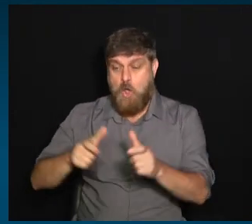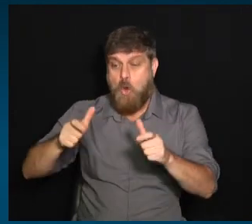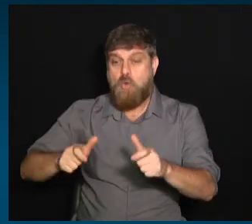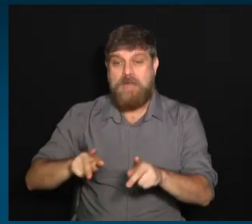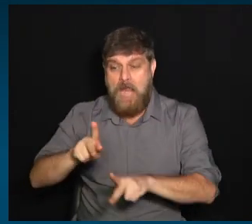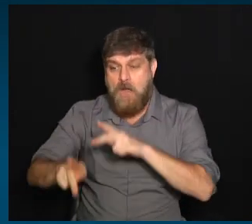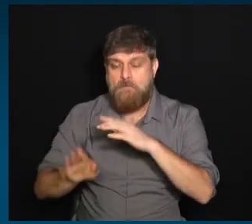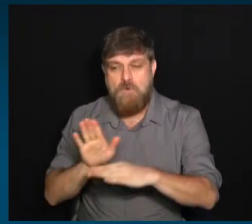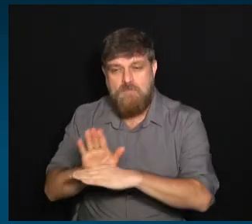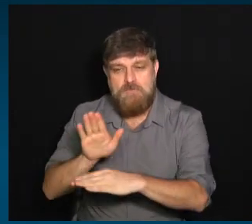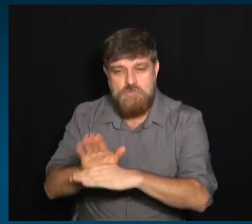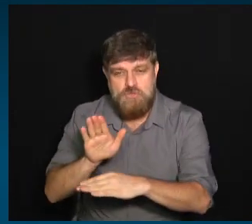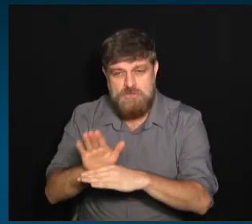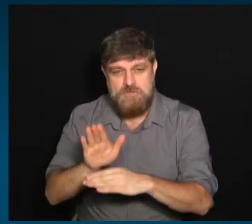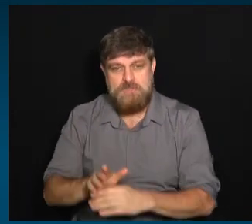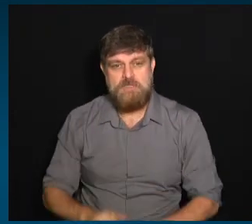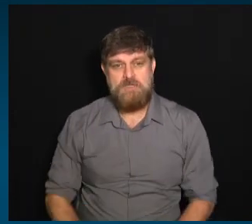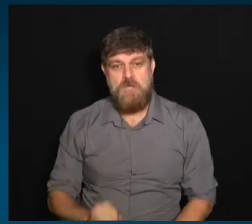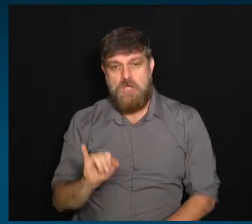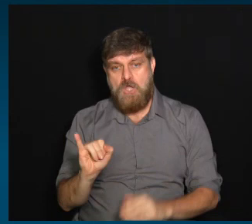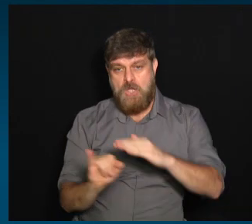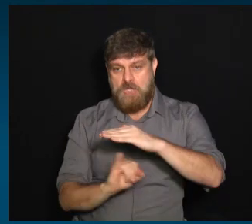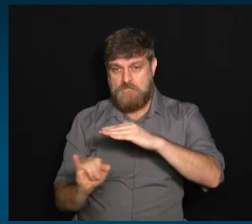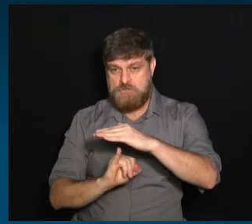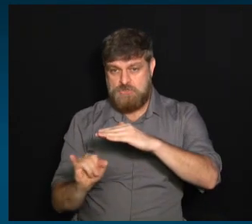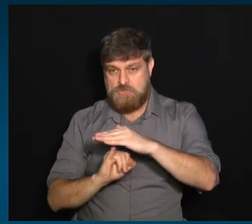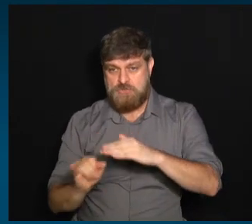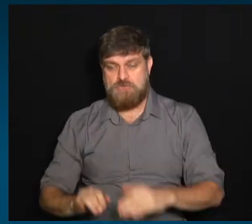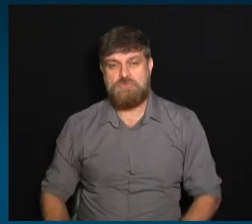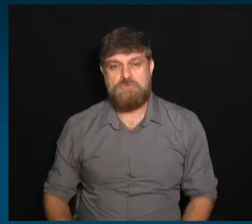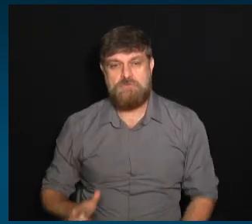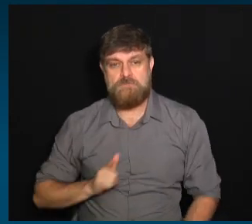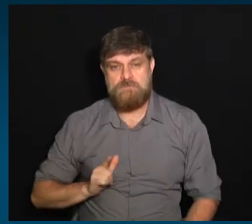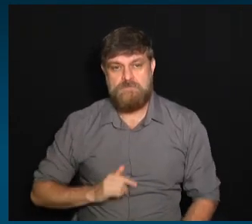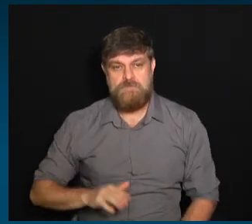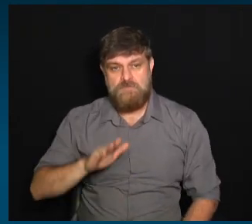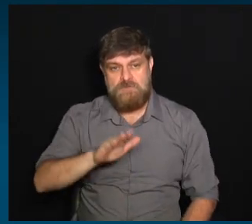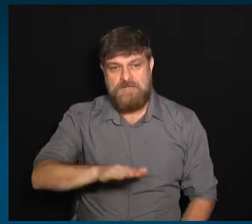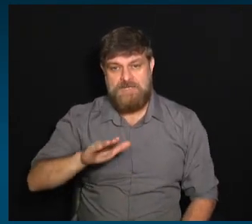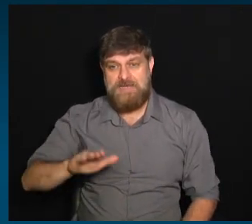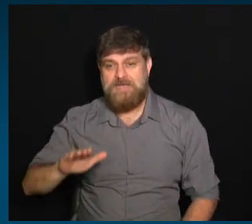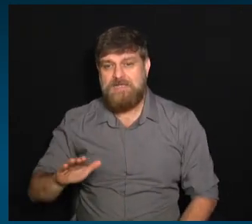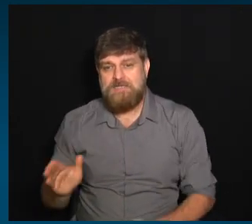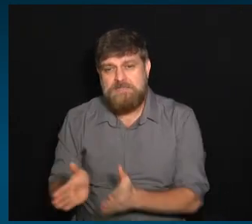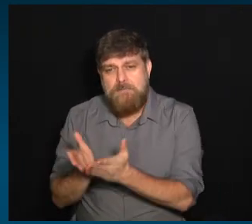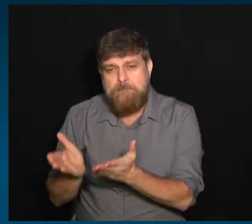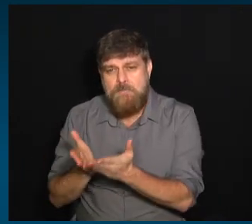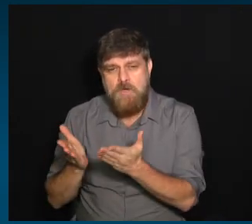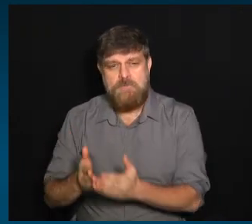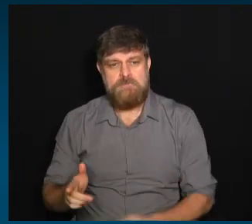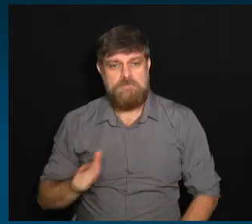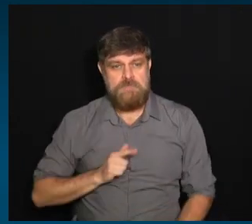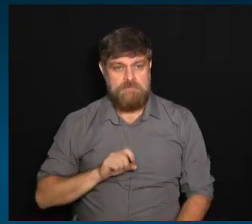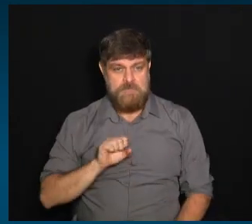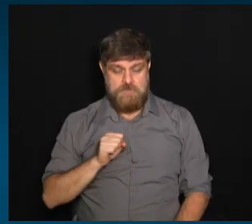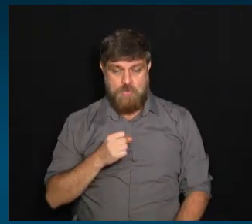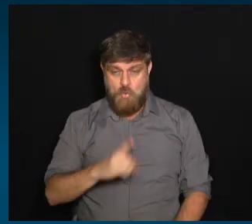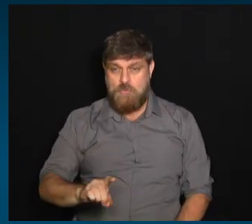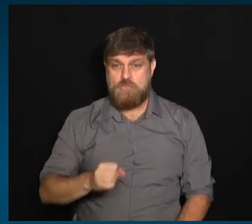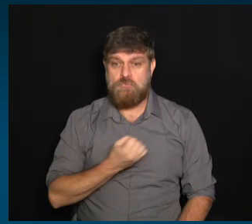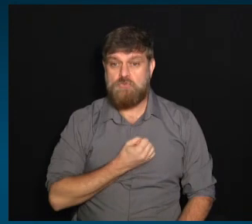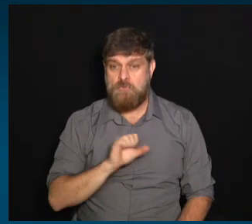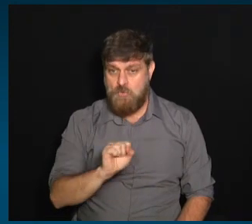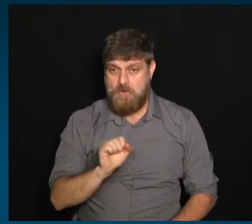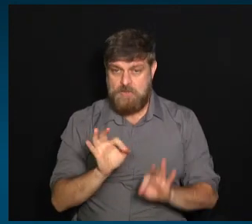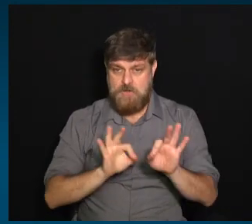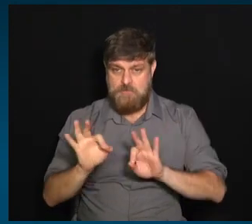utilidade pública municipal o Instituto Beneficente de Campinas às Crianças Carentes. Por último, está o projeto de lei de autoria